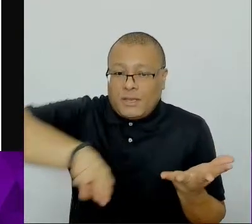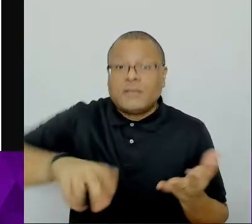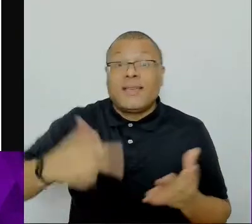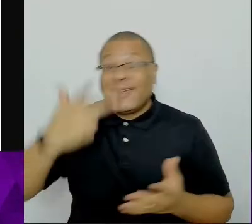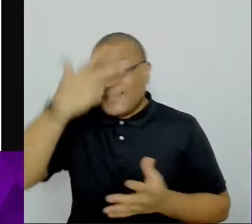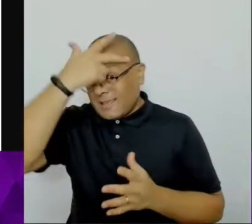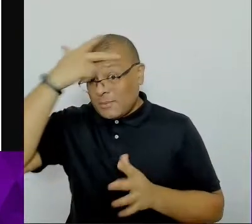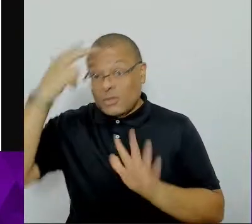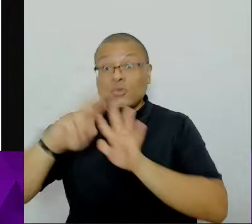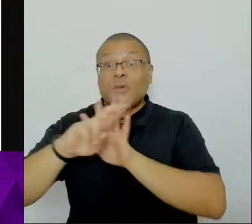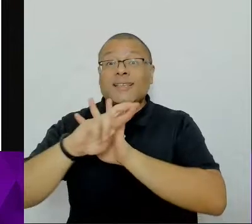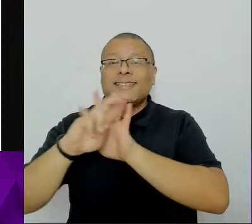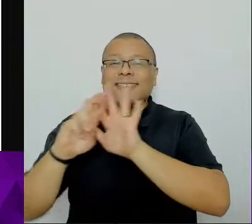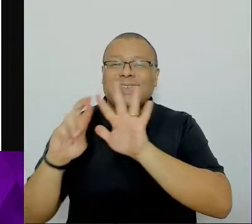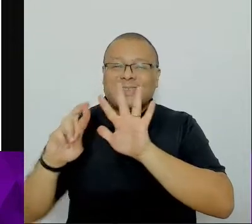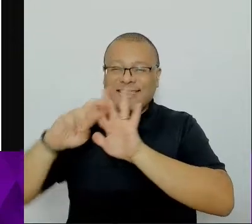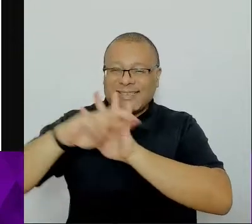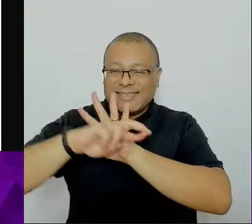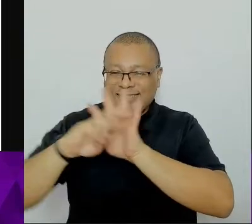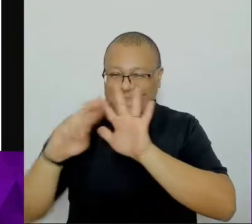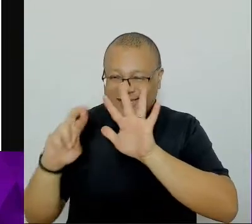dados,